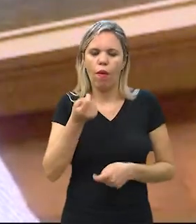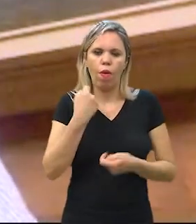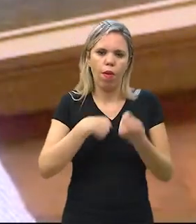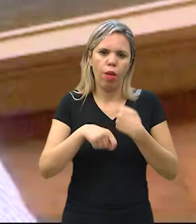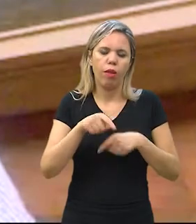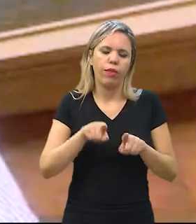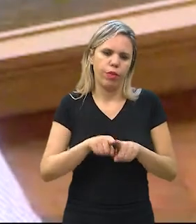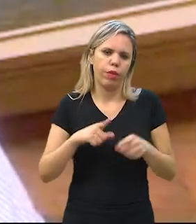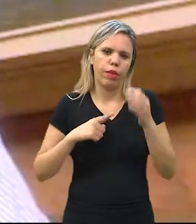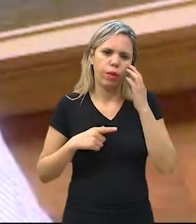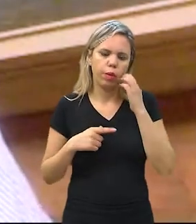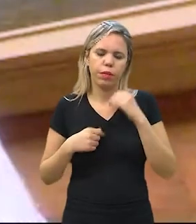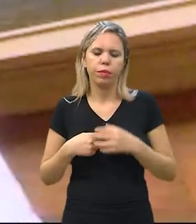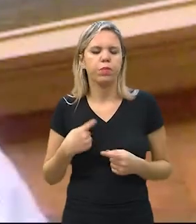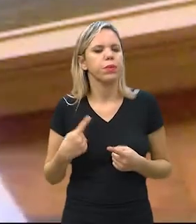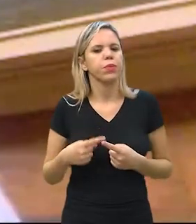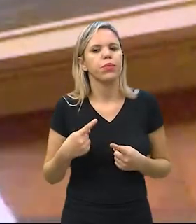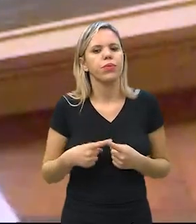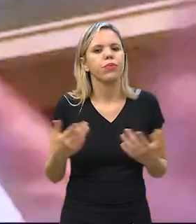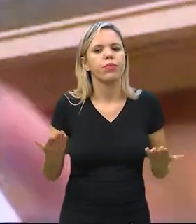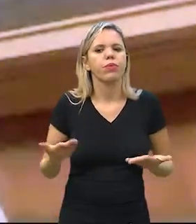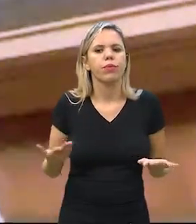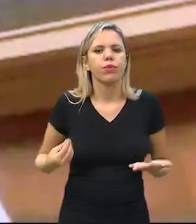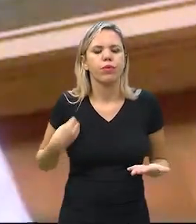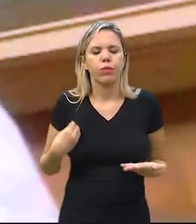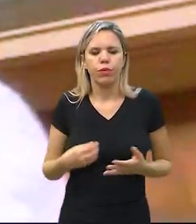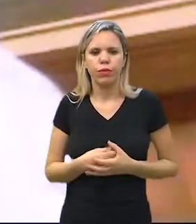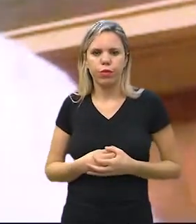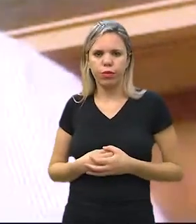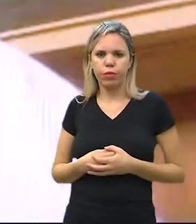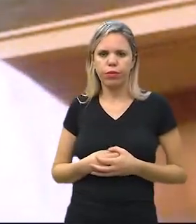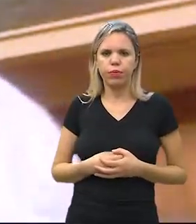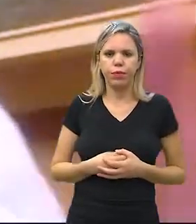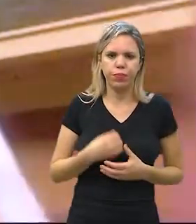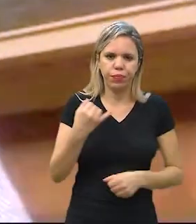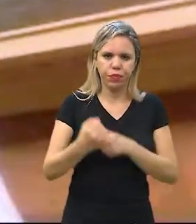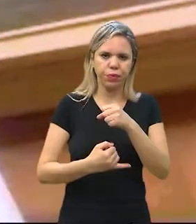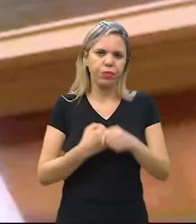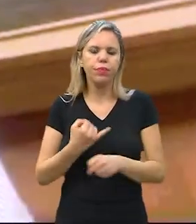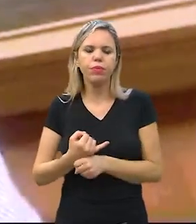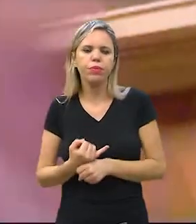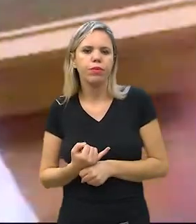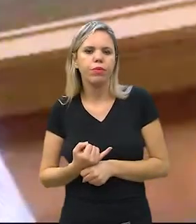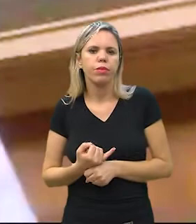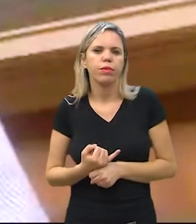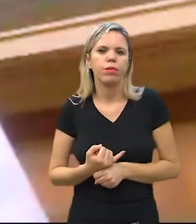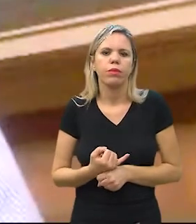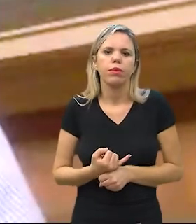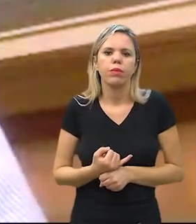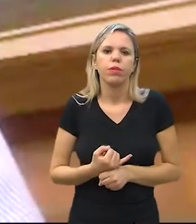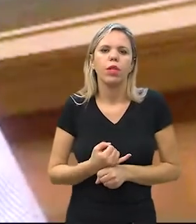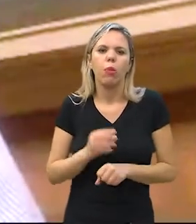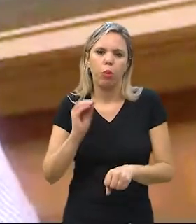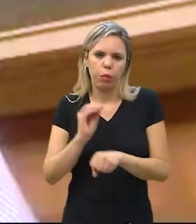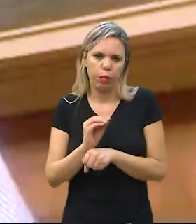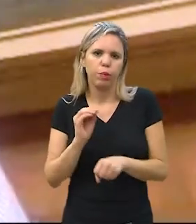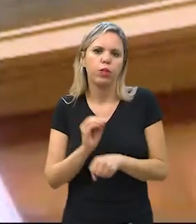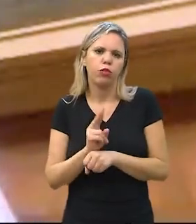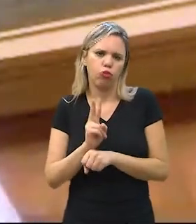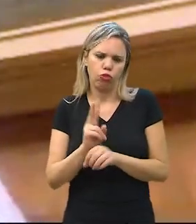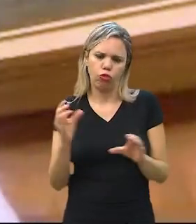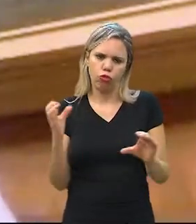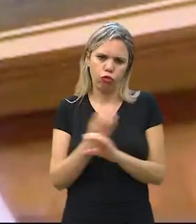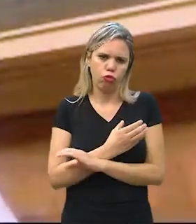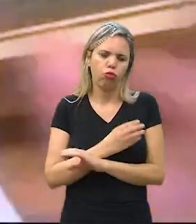de negócios têm. Por quê? Porque hoje nós estamos num ambiente virtual, 100% protegido,